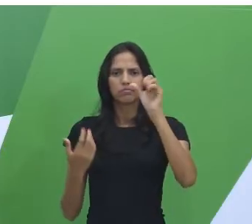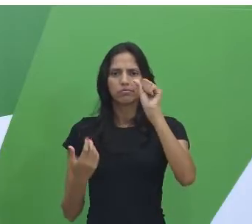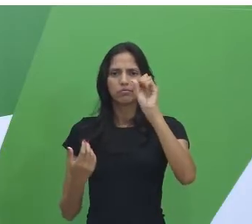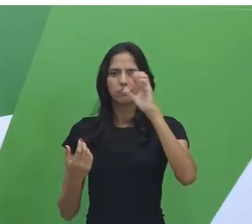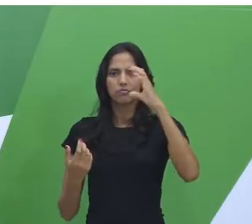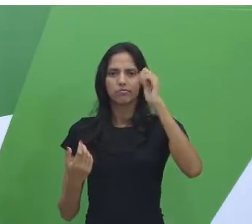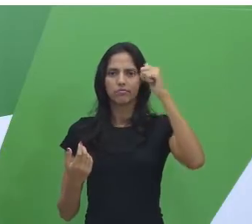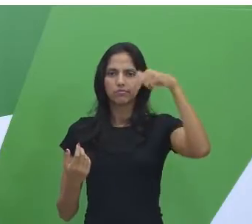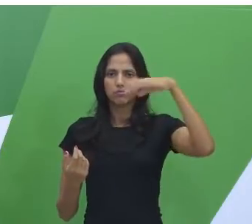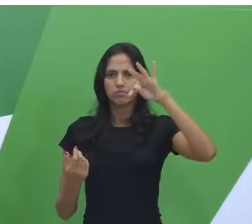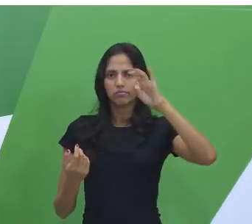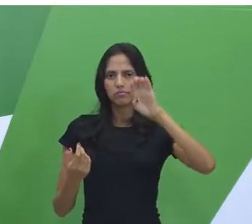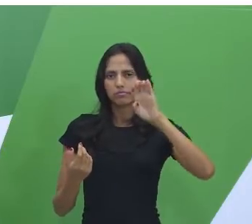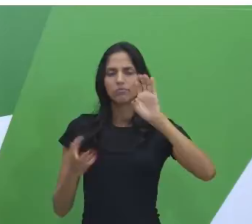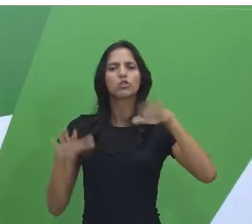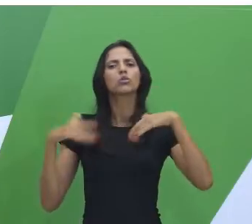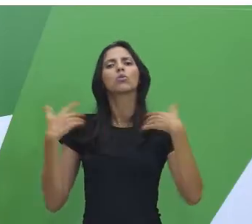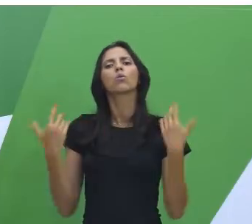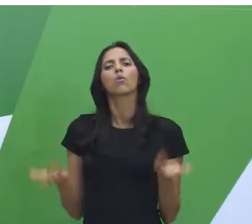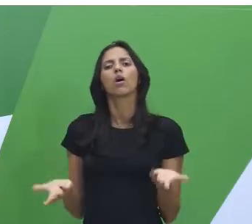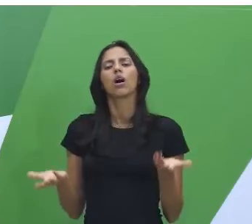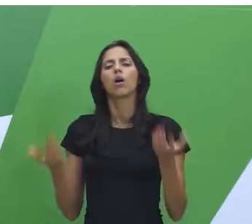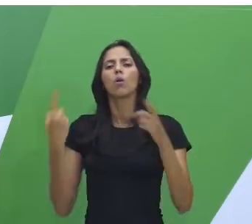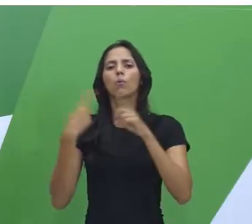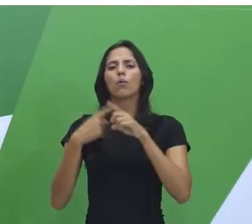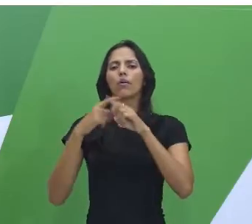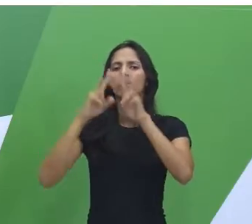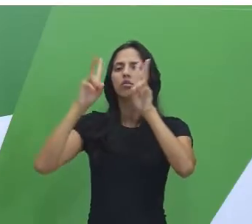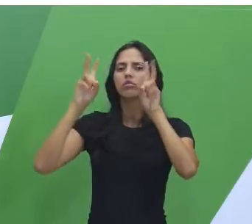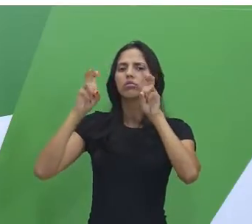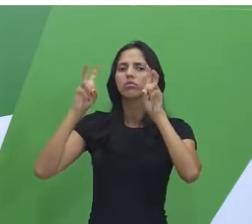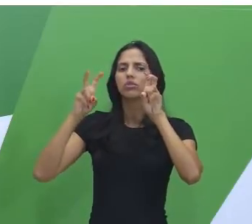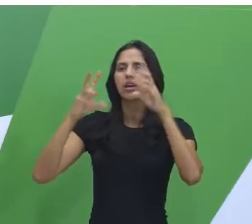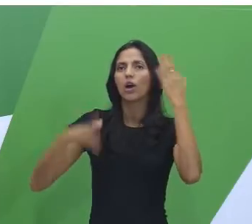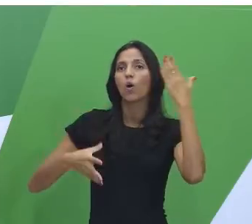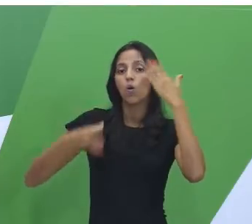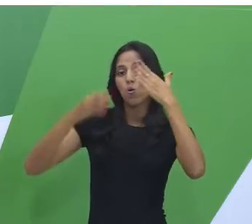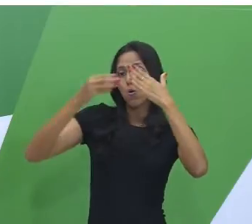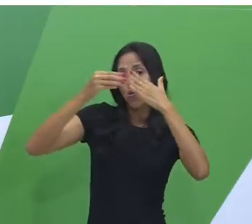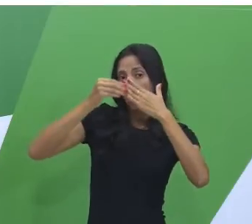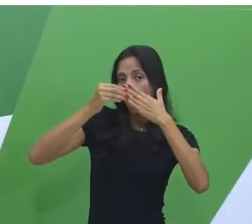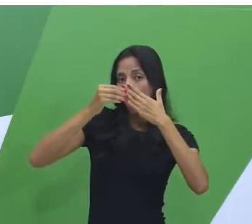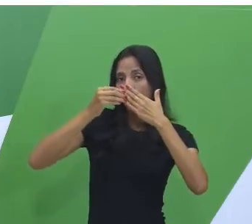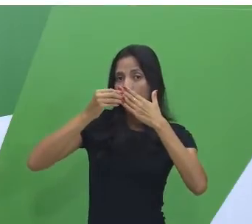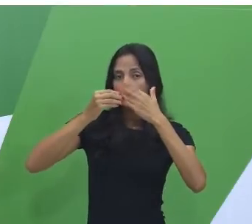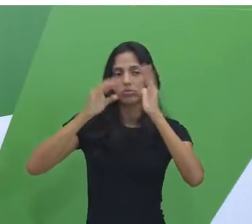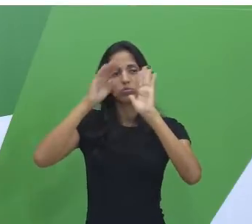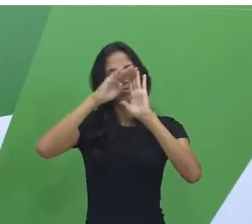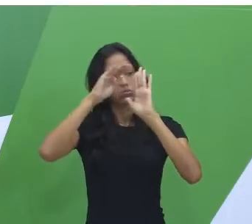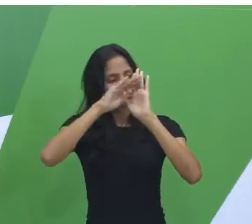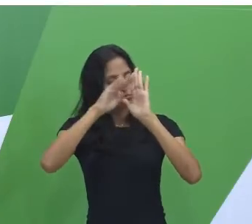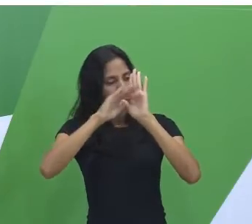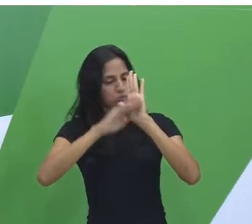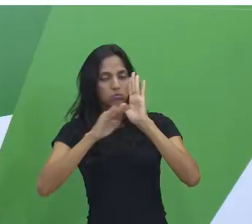mesmo do cosseno, ou seja, a secante, ela complementa, ela é estrutura complementar de cosseno.